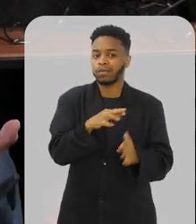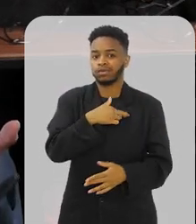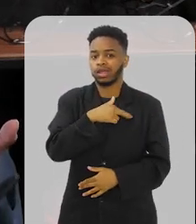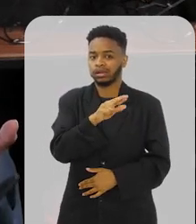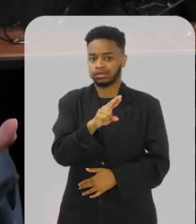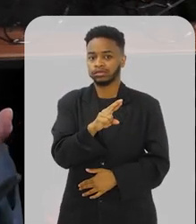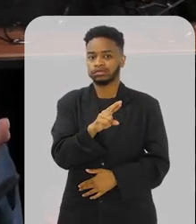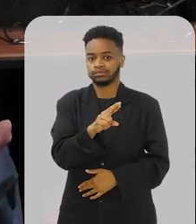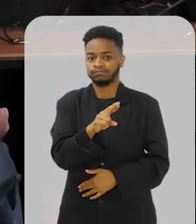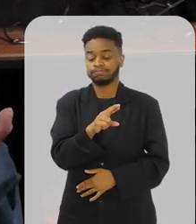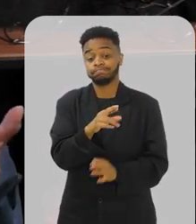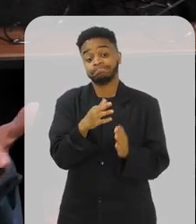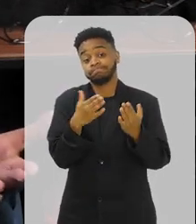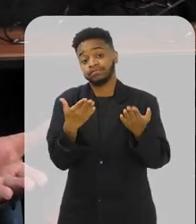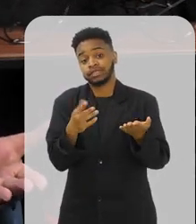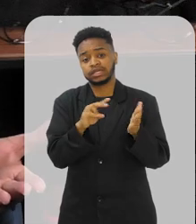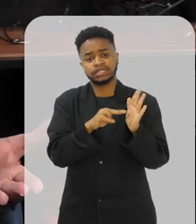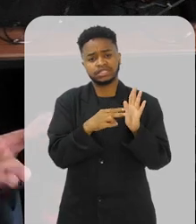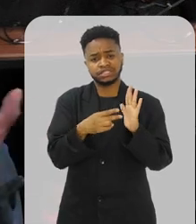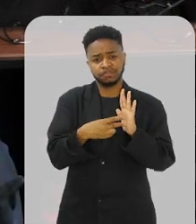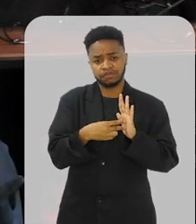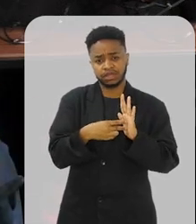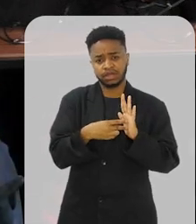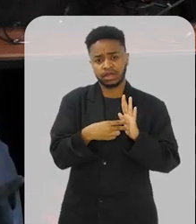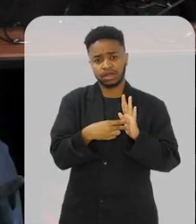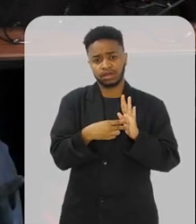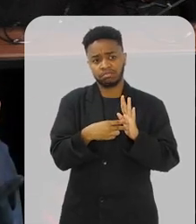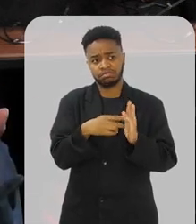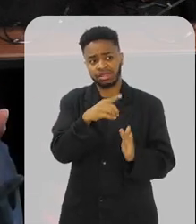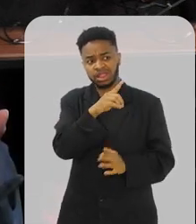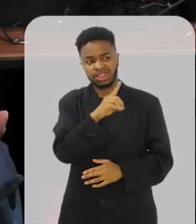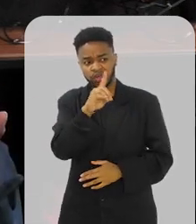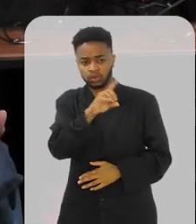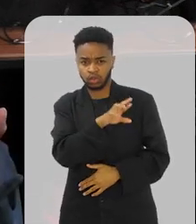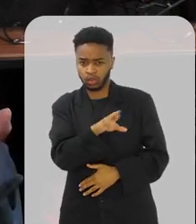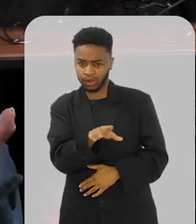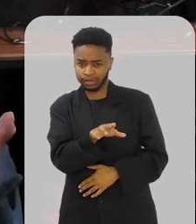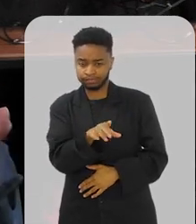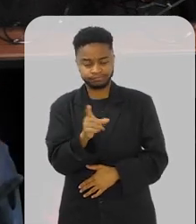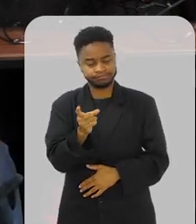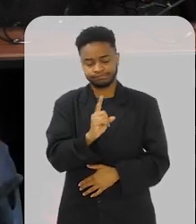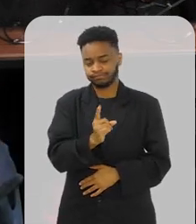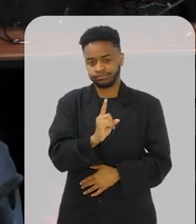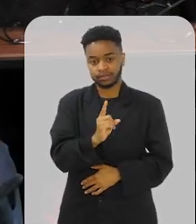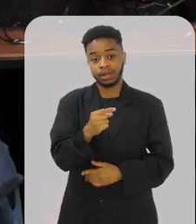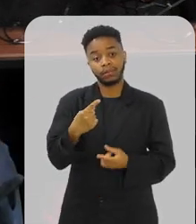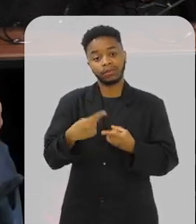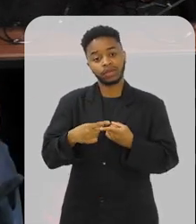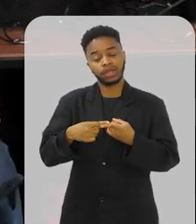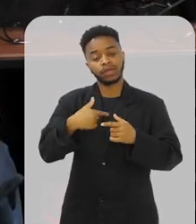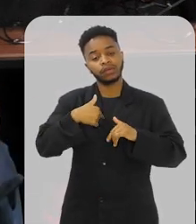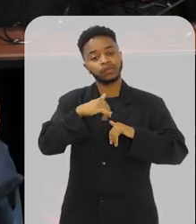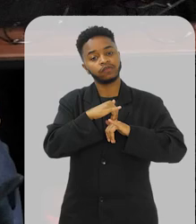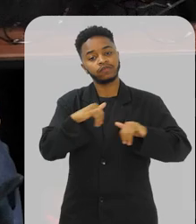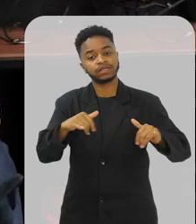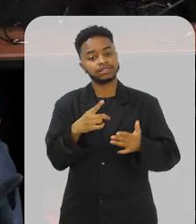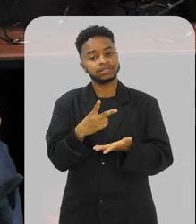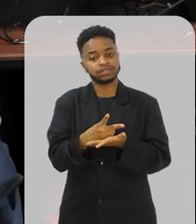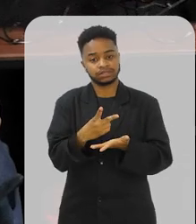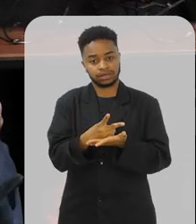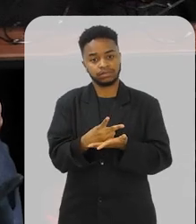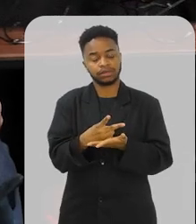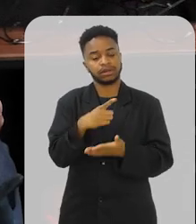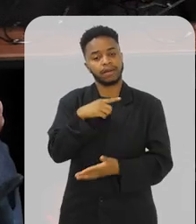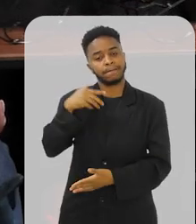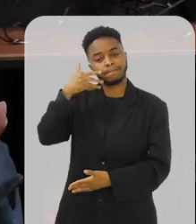religião. Isso não quer dizer que ele não seja o Deus. Eu tenho dito em